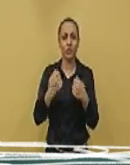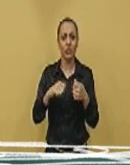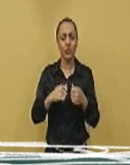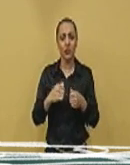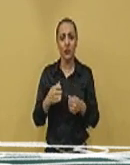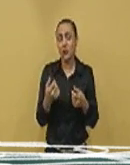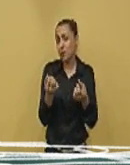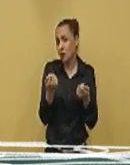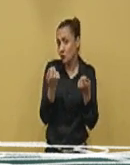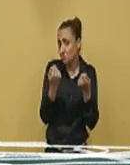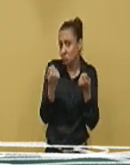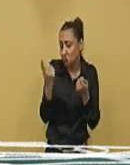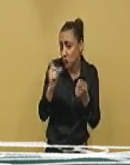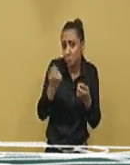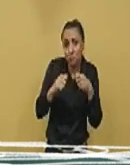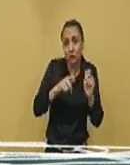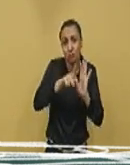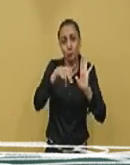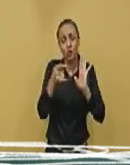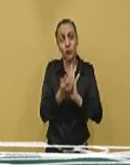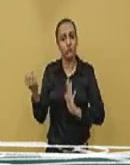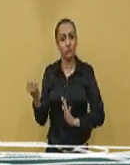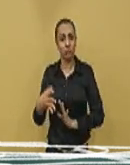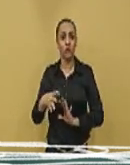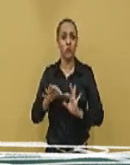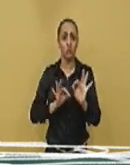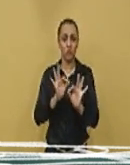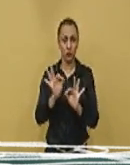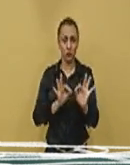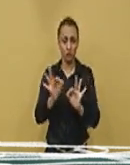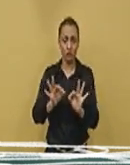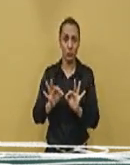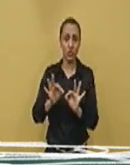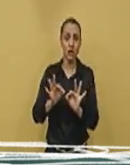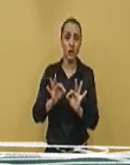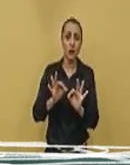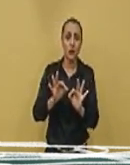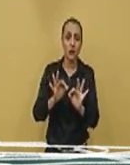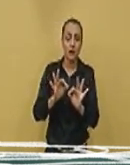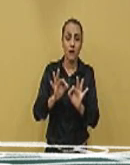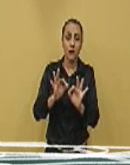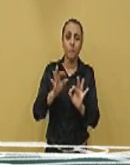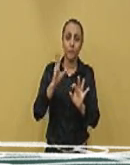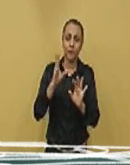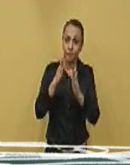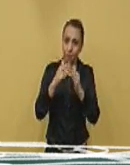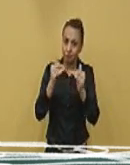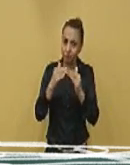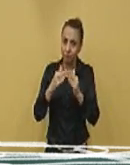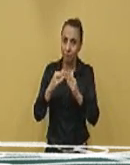de um projeto novo para fazer essas CDs. A nossa solicitação para o MEC tem, assim,